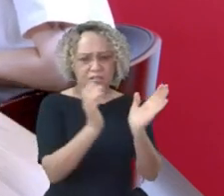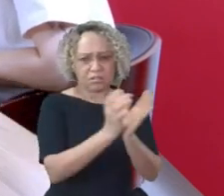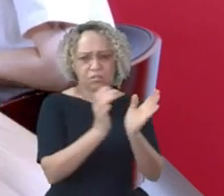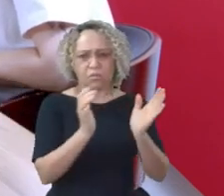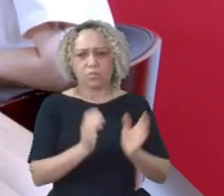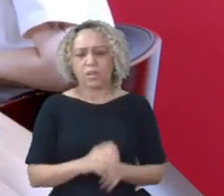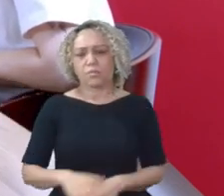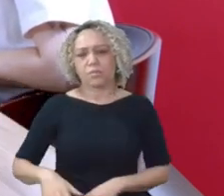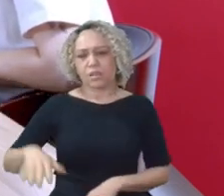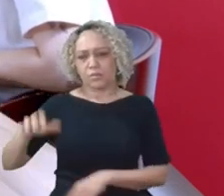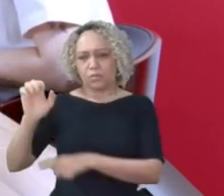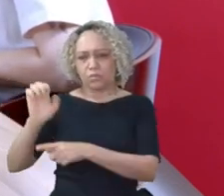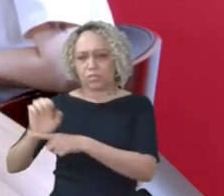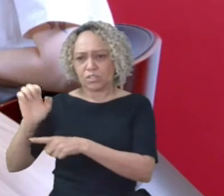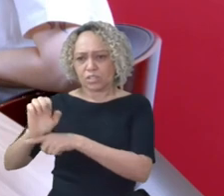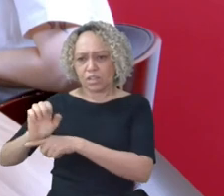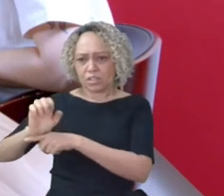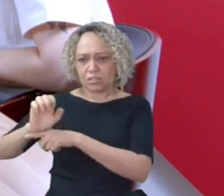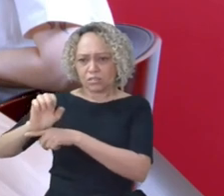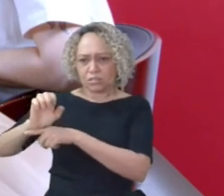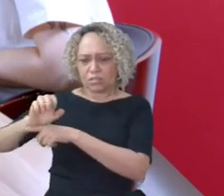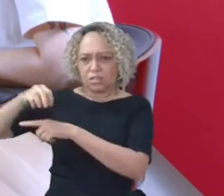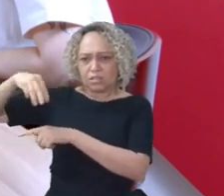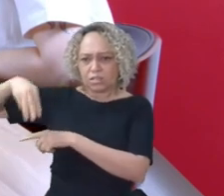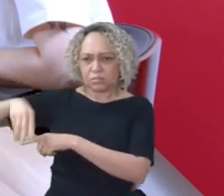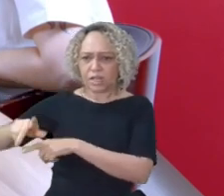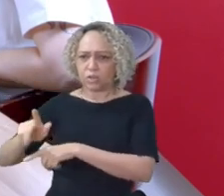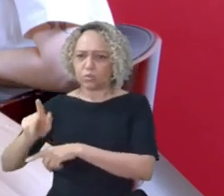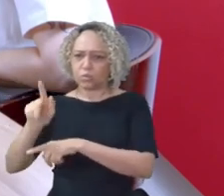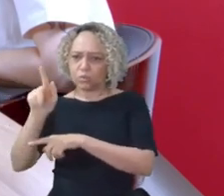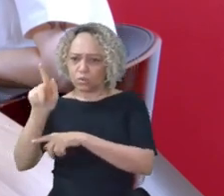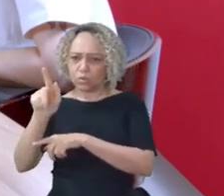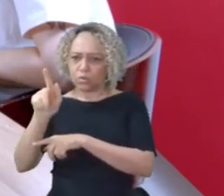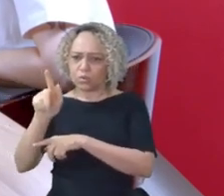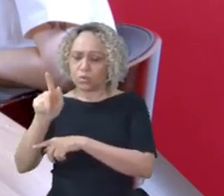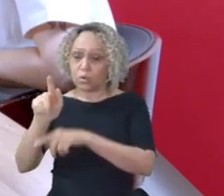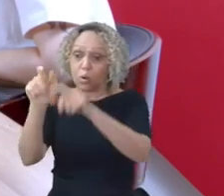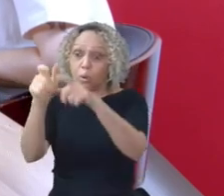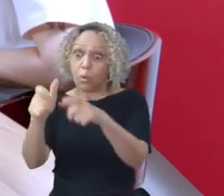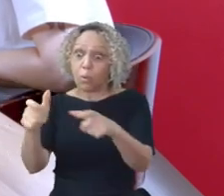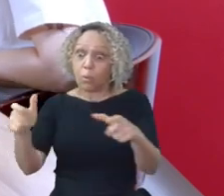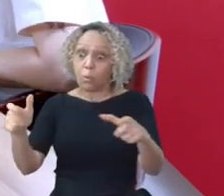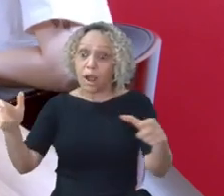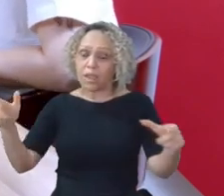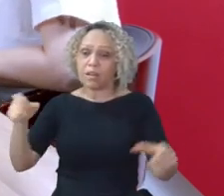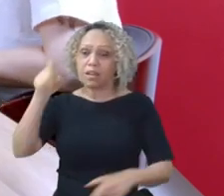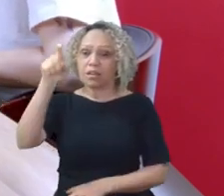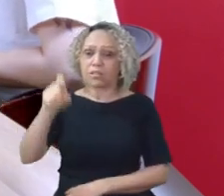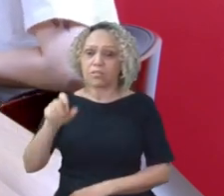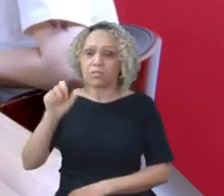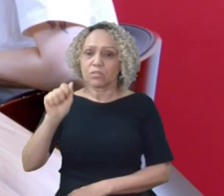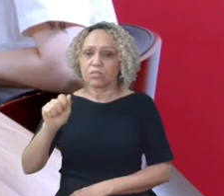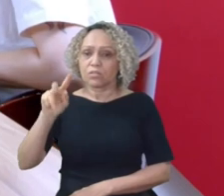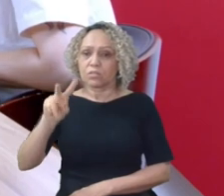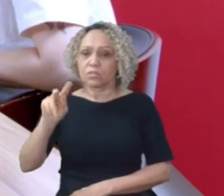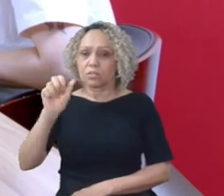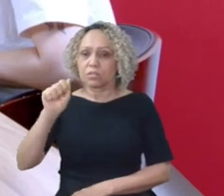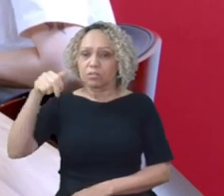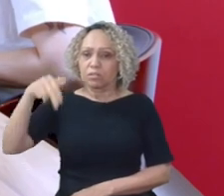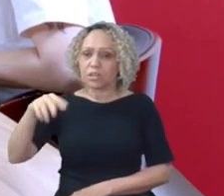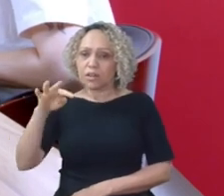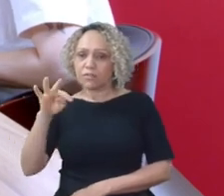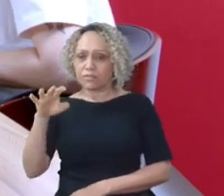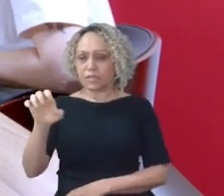Grosso, quem é o povo maior população do estado do Mato Grosso é o Chavante. Aí eu fico com isso só na cabeça, às vezes eu esqueço desses dados. Eu